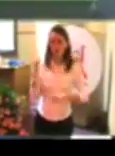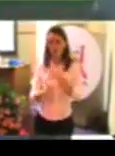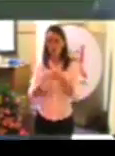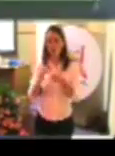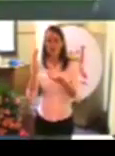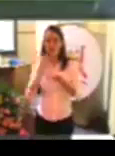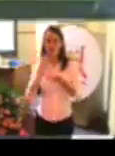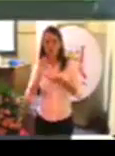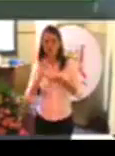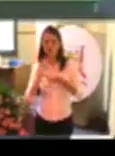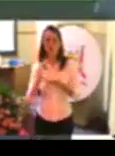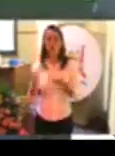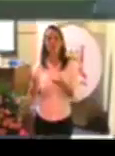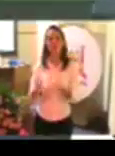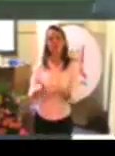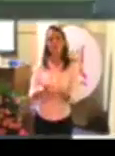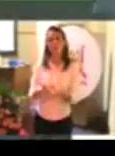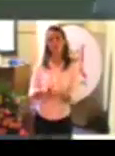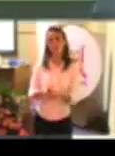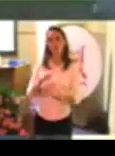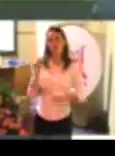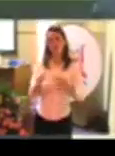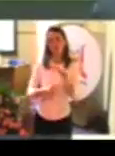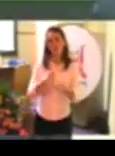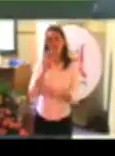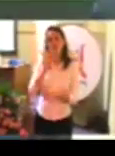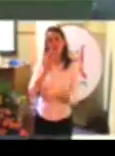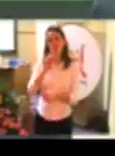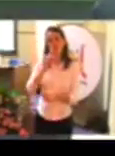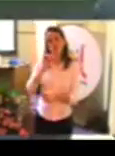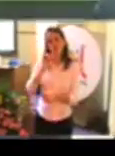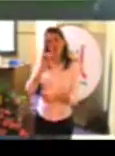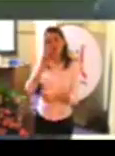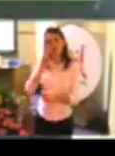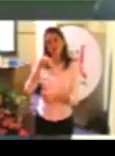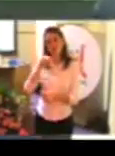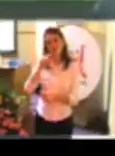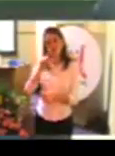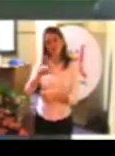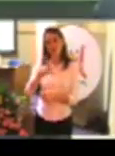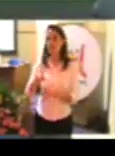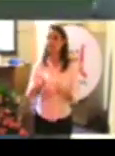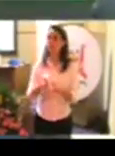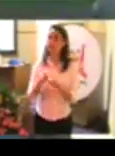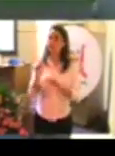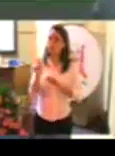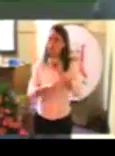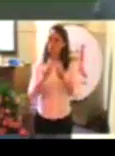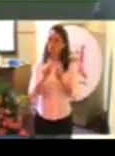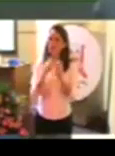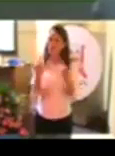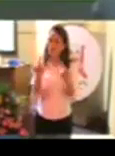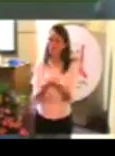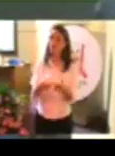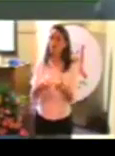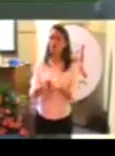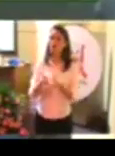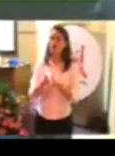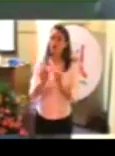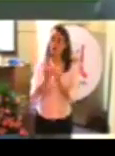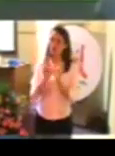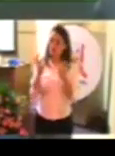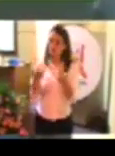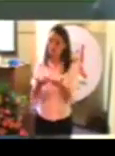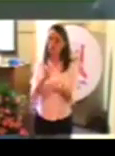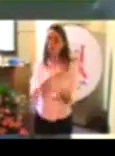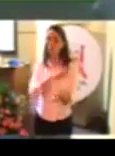na Câmara dos Deputados, mudou nos tribunais de contas, mudou nas assembleias e tem mudado nas câmaras